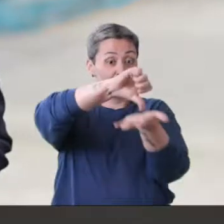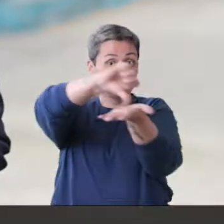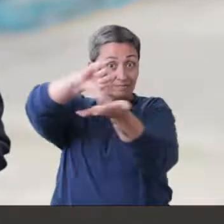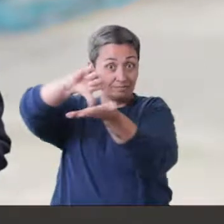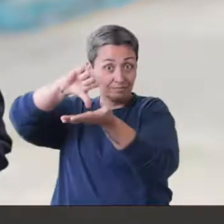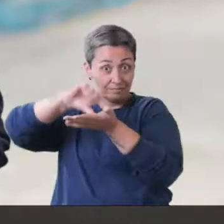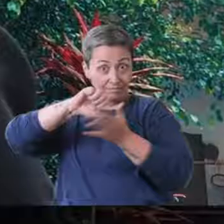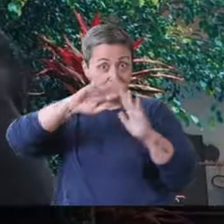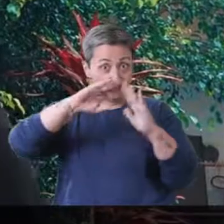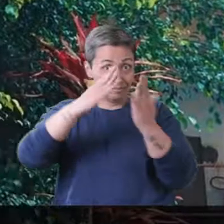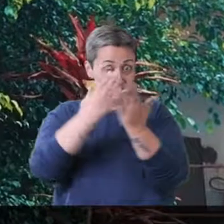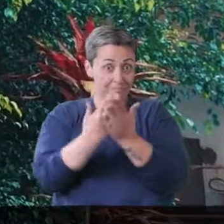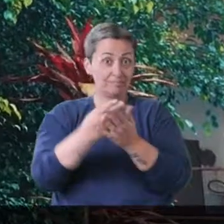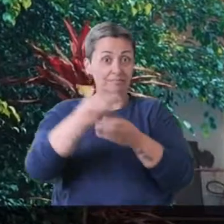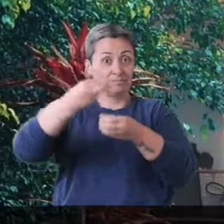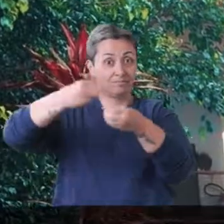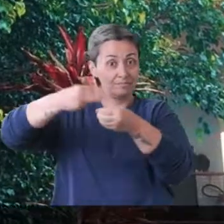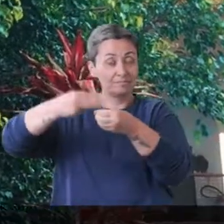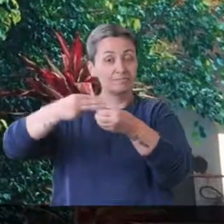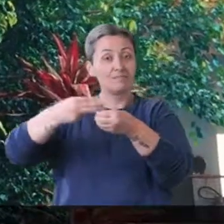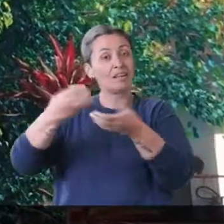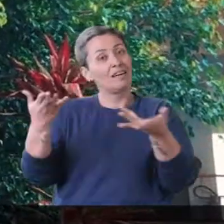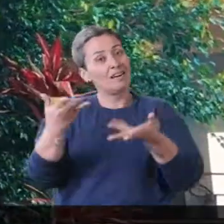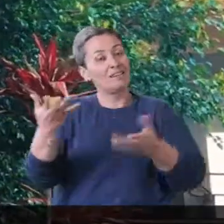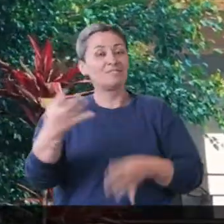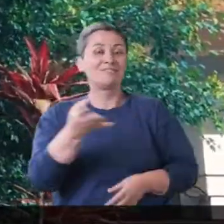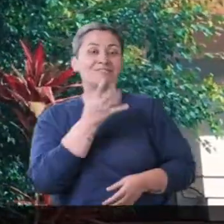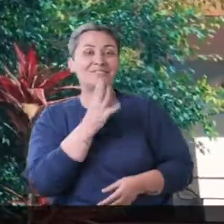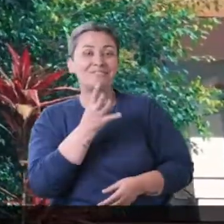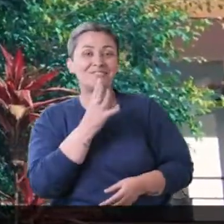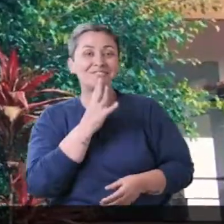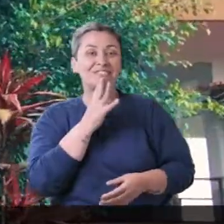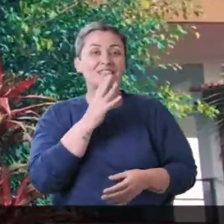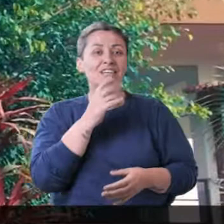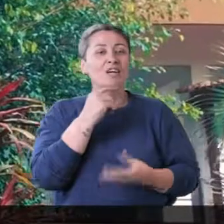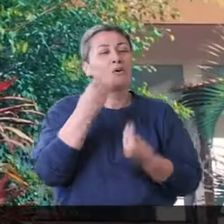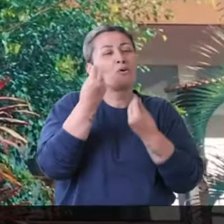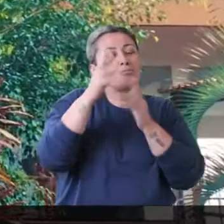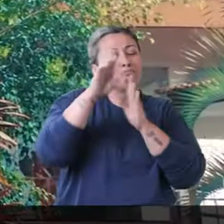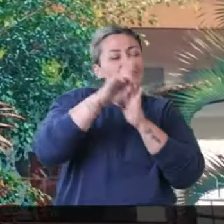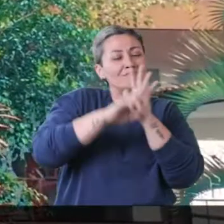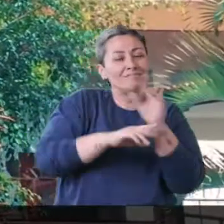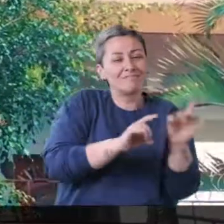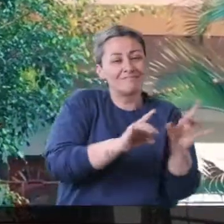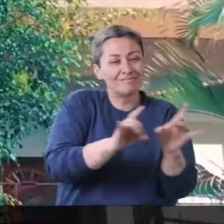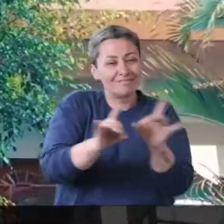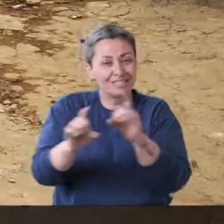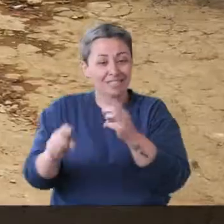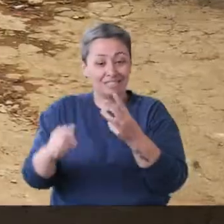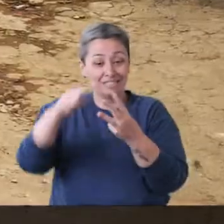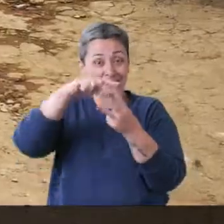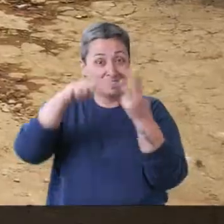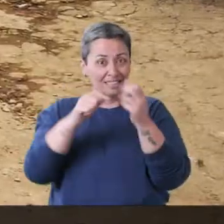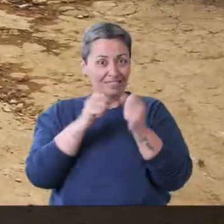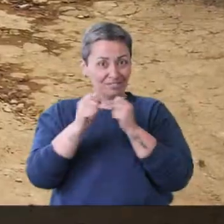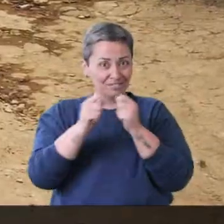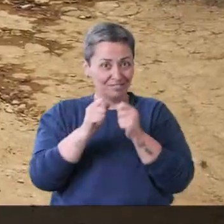da rede municipal. Você vai conhecer agora a rotina dos alunos em uma série de 3